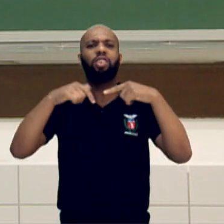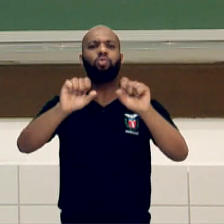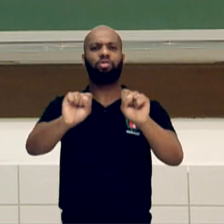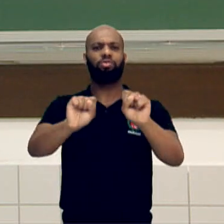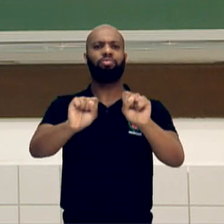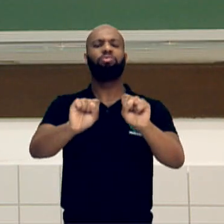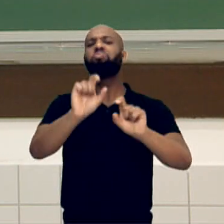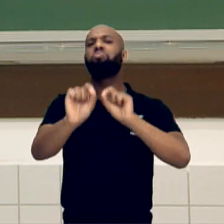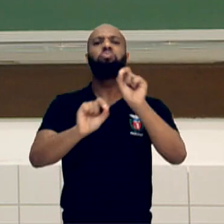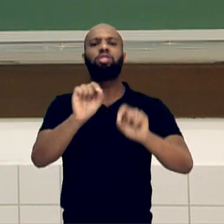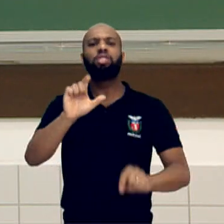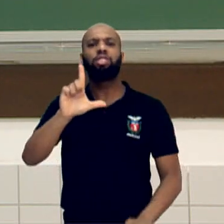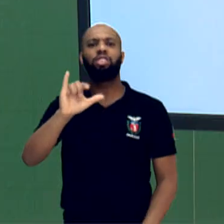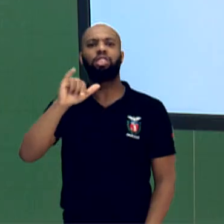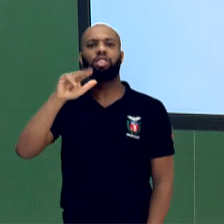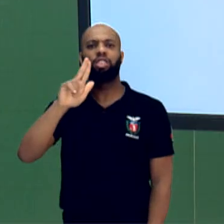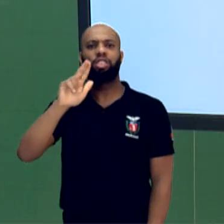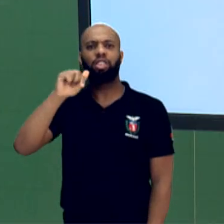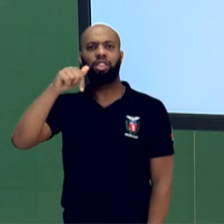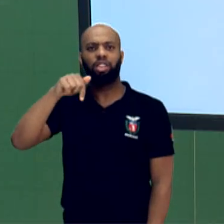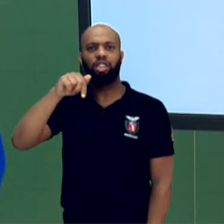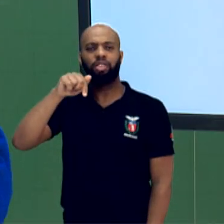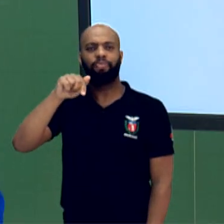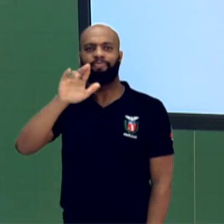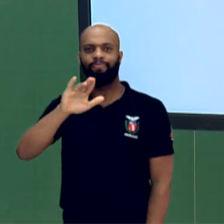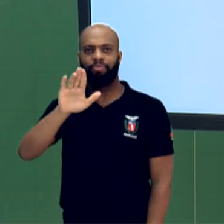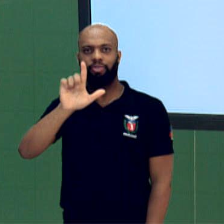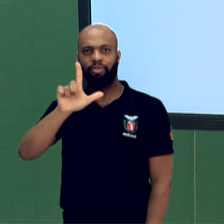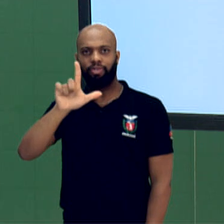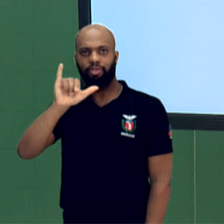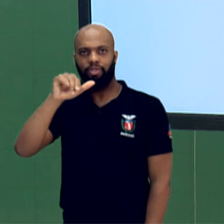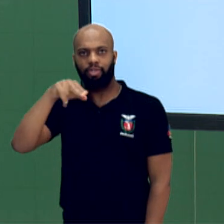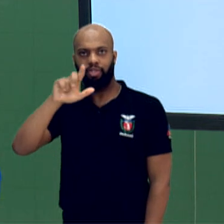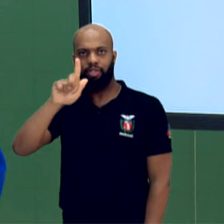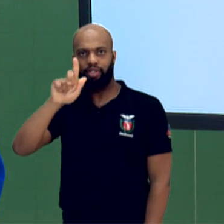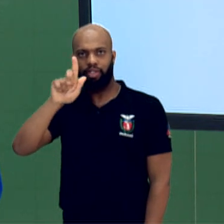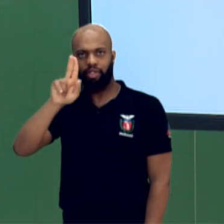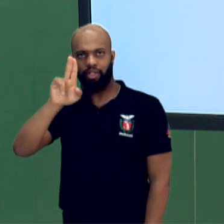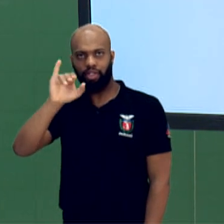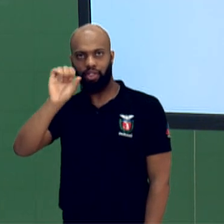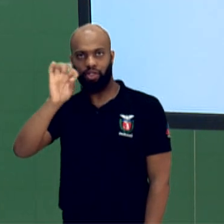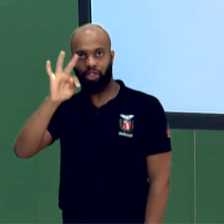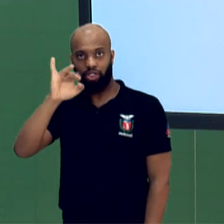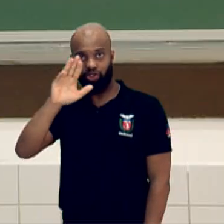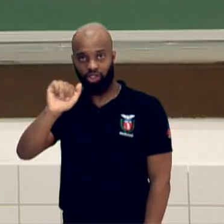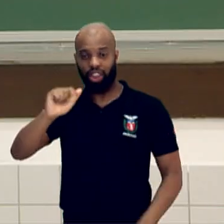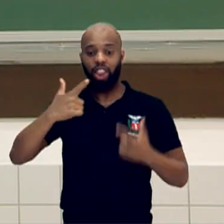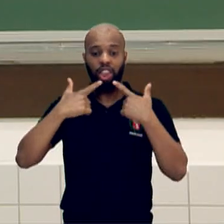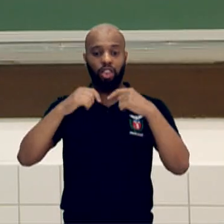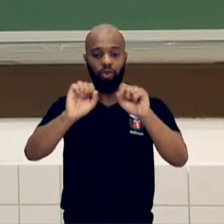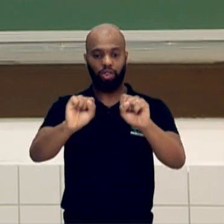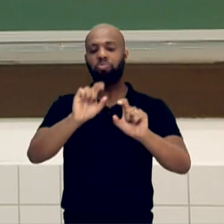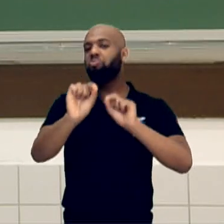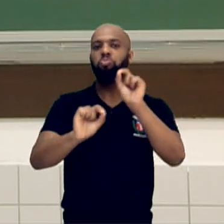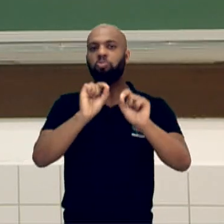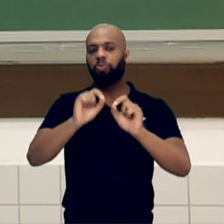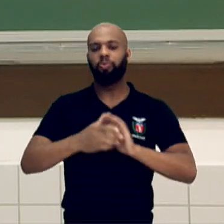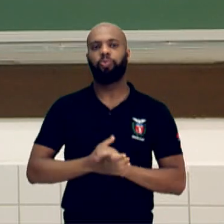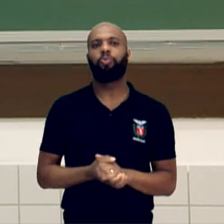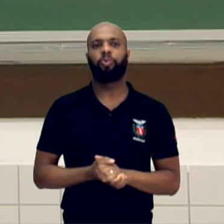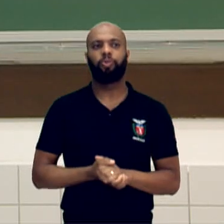variante, variedade linguística? Vamos descobrir na aula de hoje, ok? Variedades linguísticas,